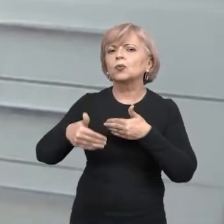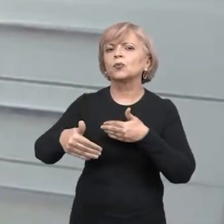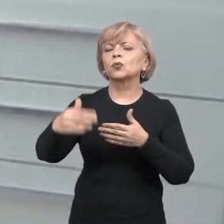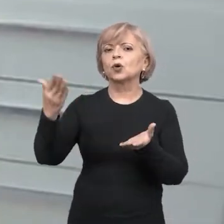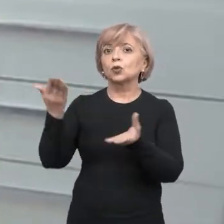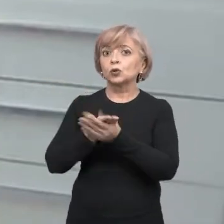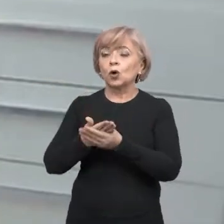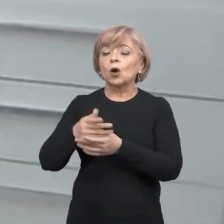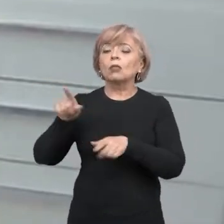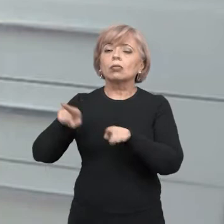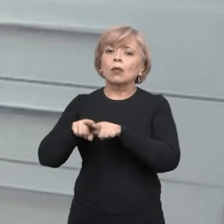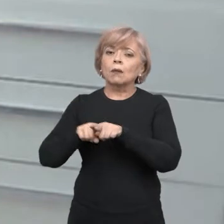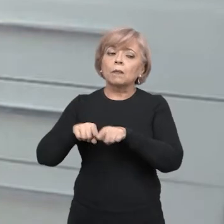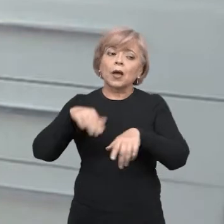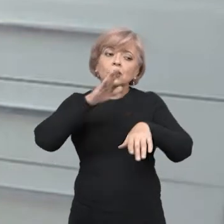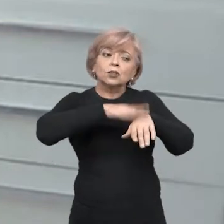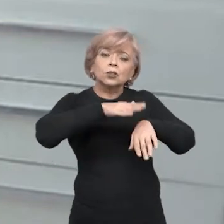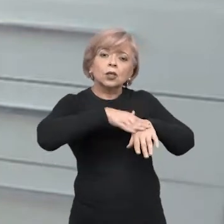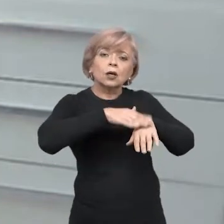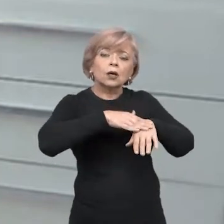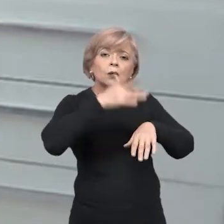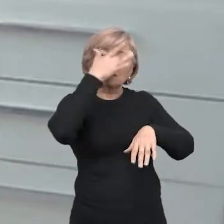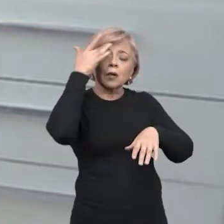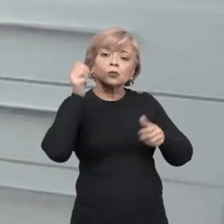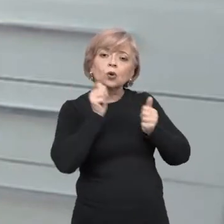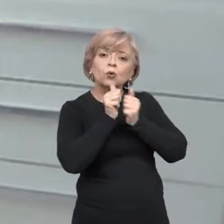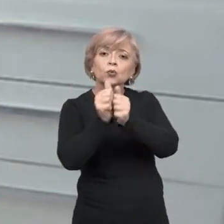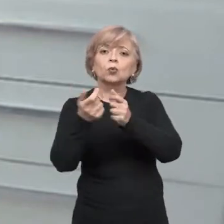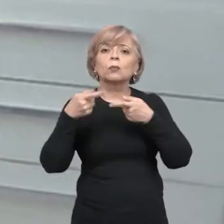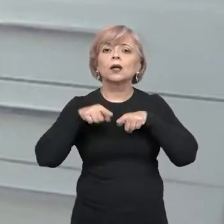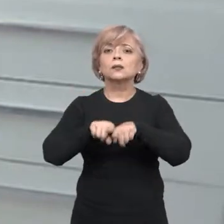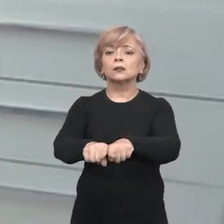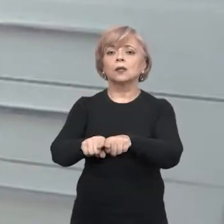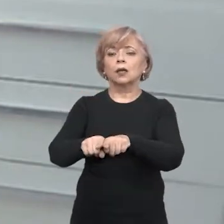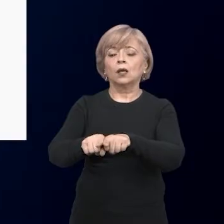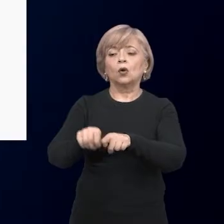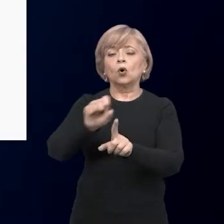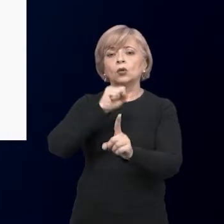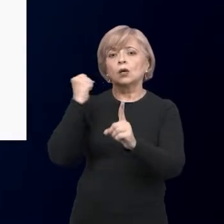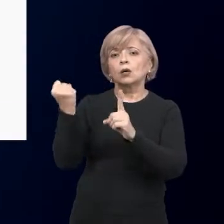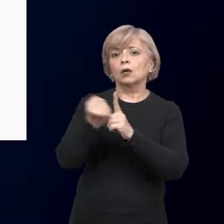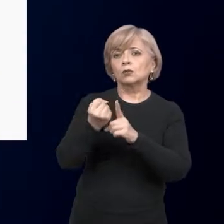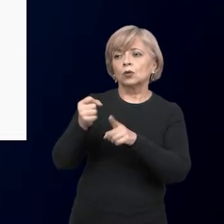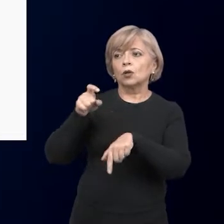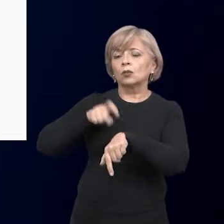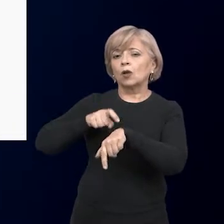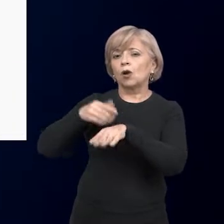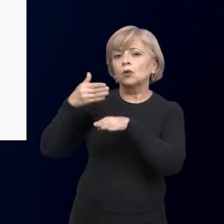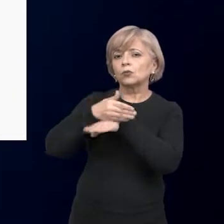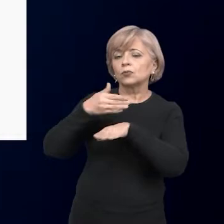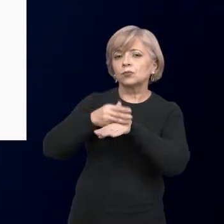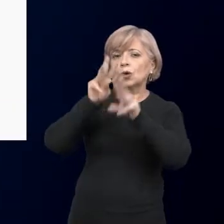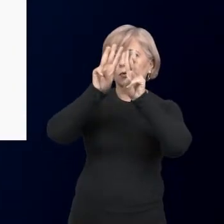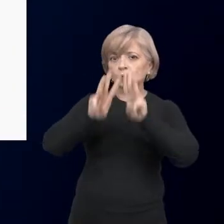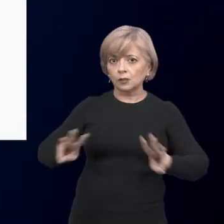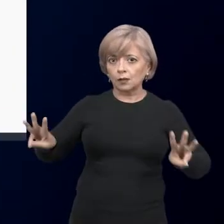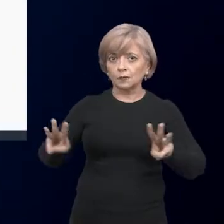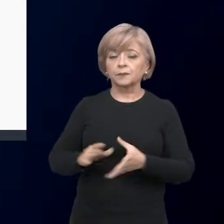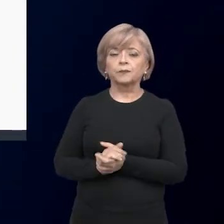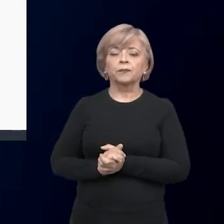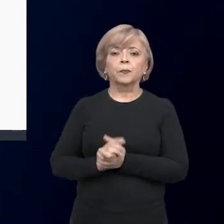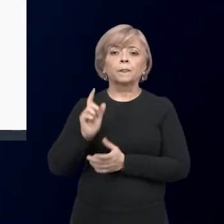solicitação de parceiros e da sociedade e mediante o acesso nossa página no site do mp-rj